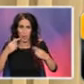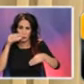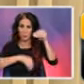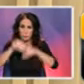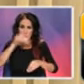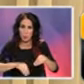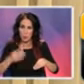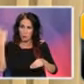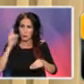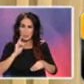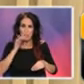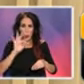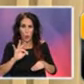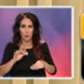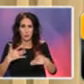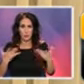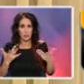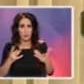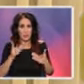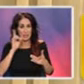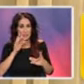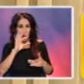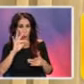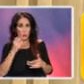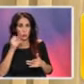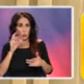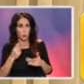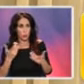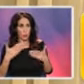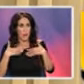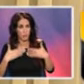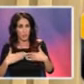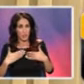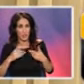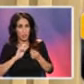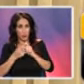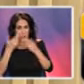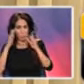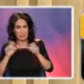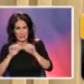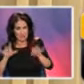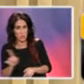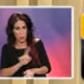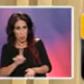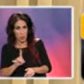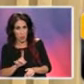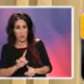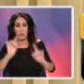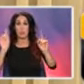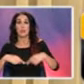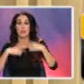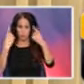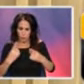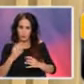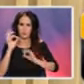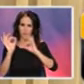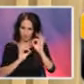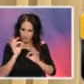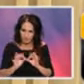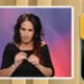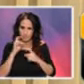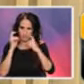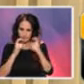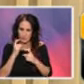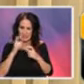do passado dia 4 de outubro. Depois de termos executado